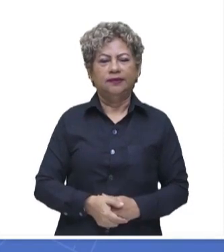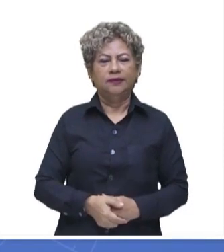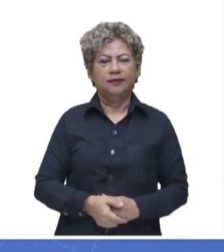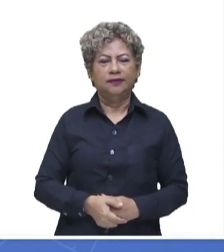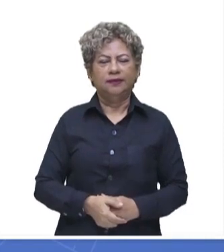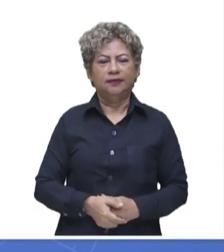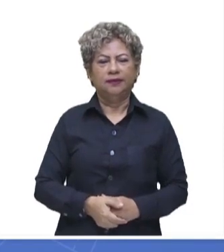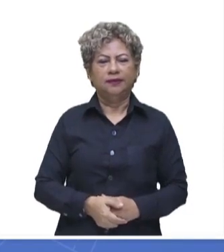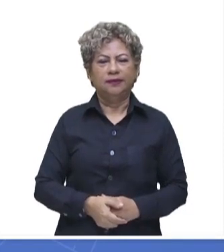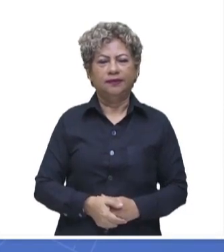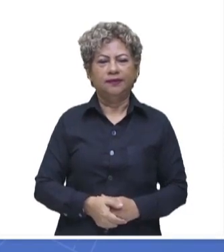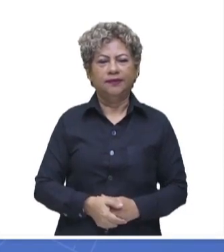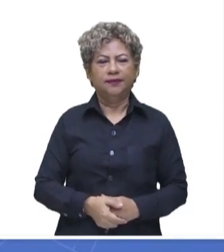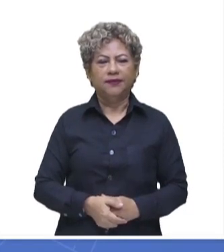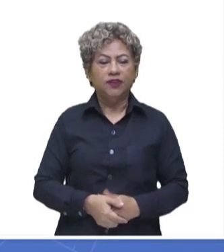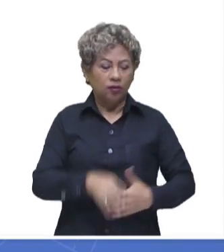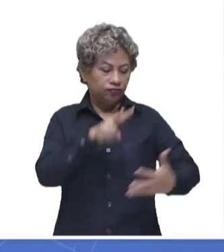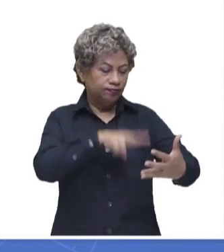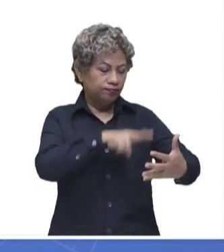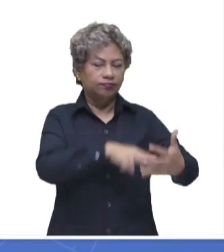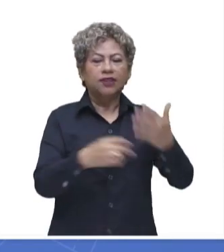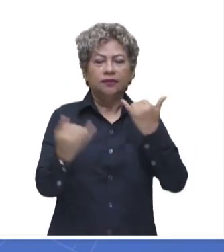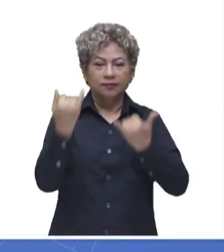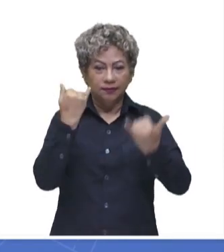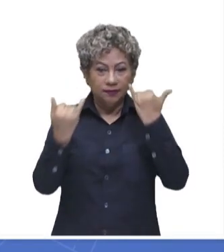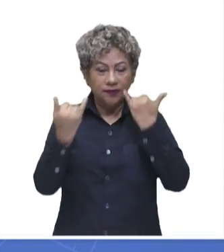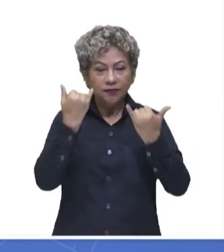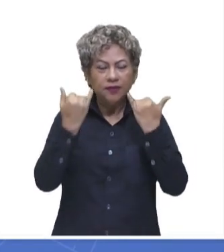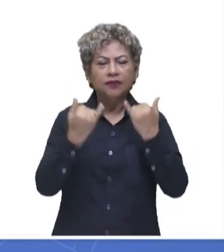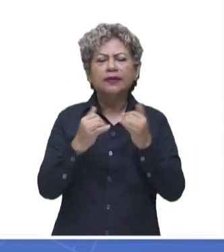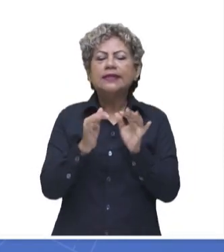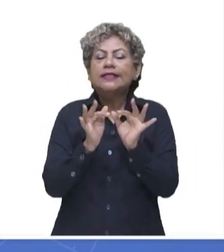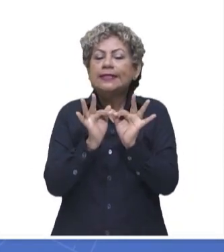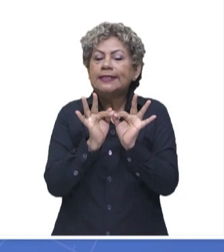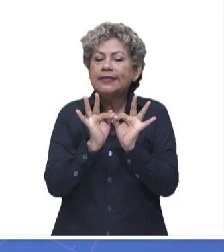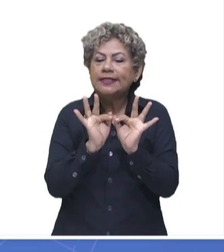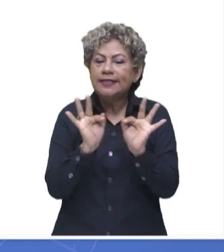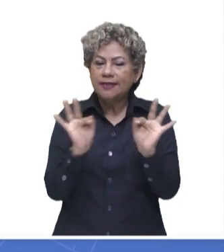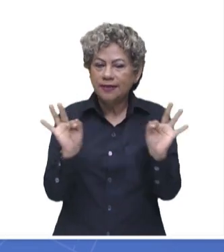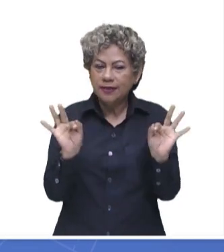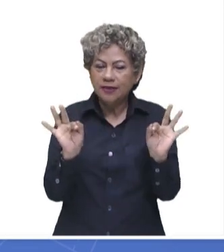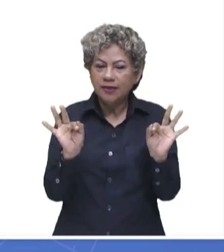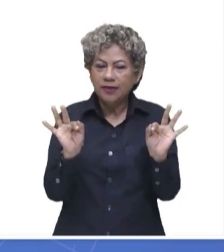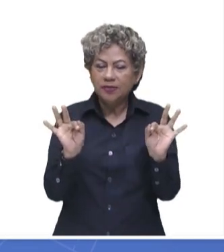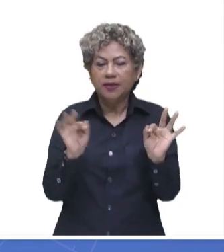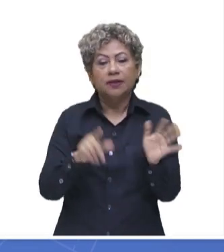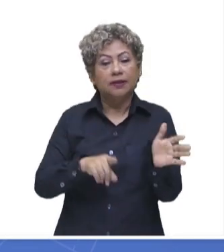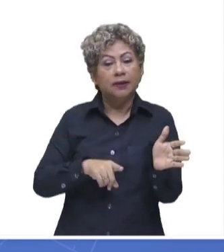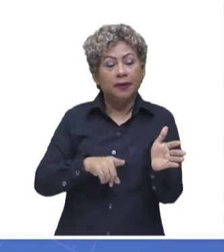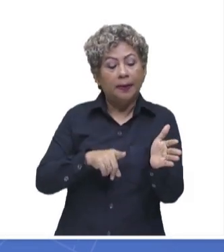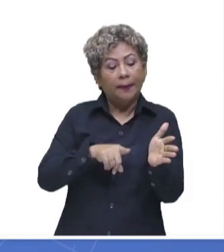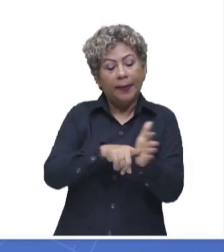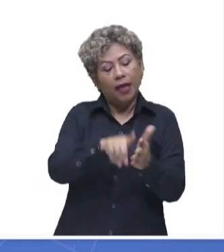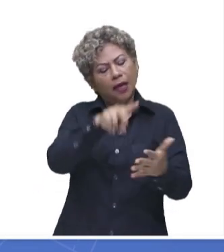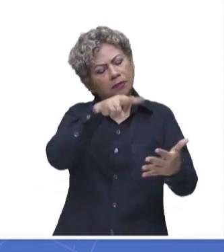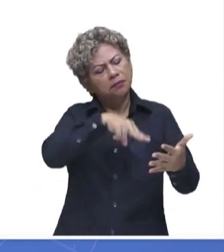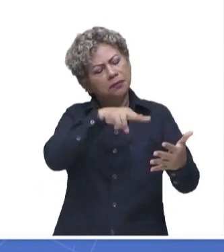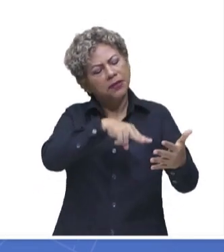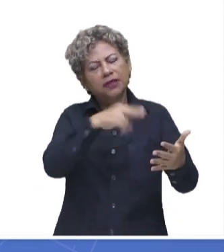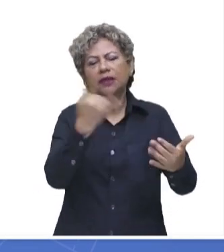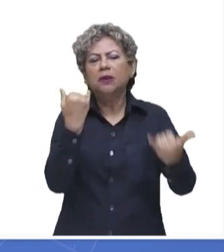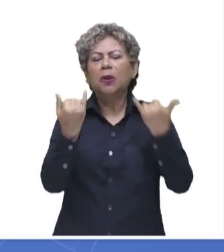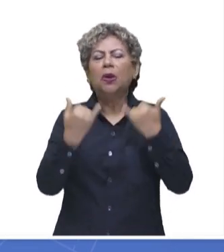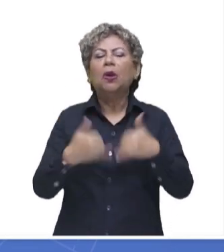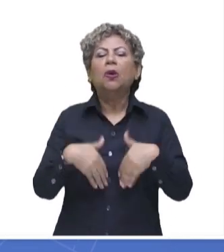aí comigo novamente. Olha só, essa questão, bastante simples, pergunta aí, né, qual a capital que